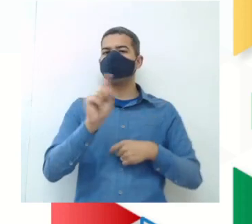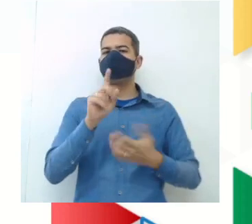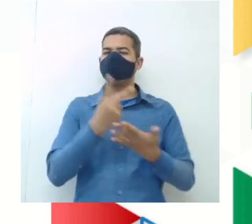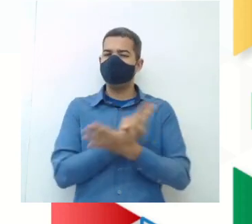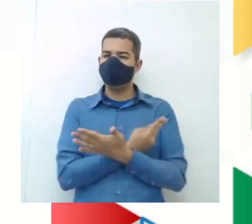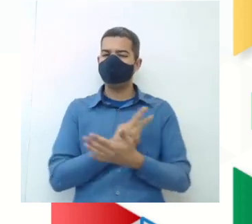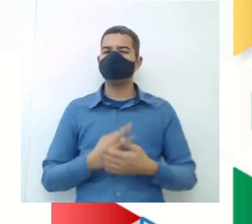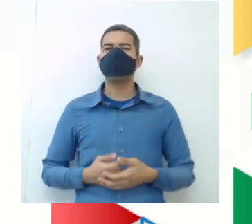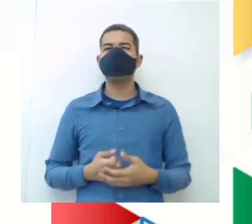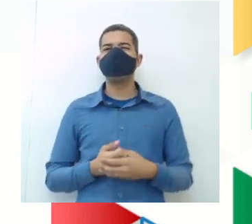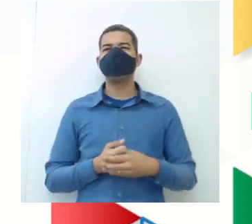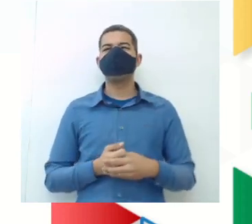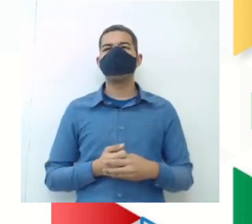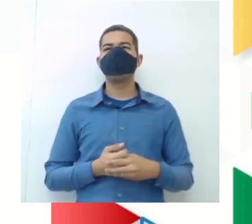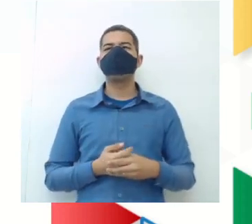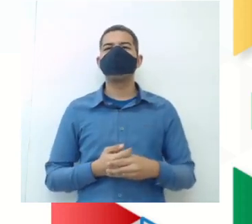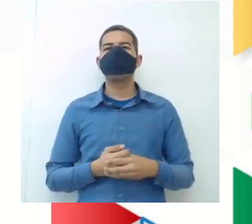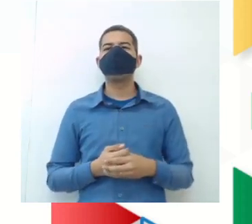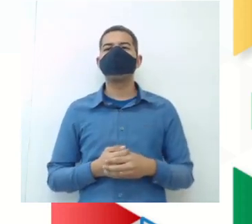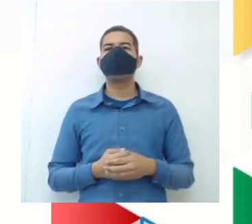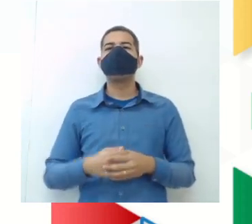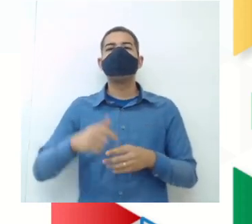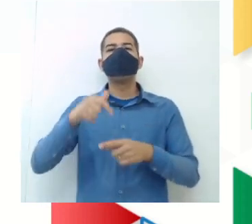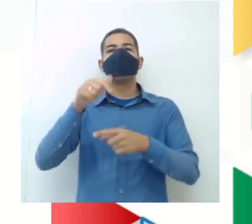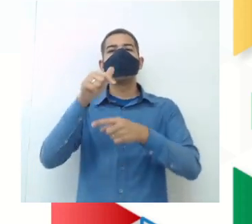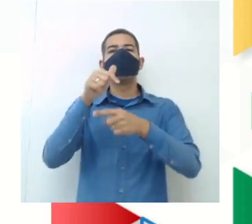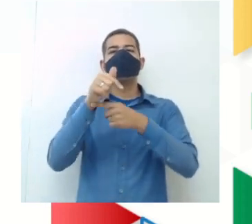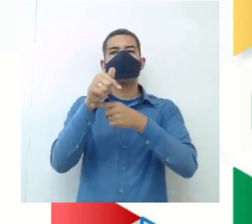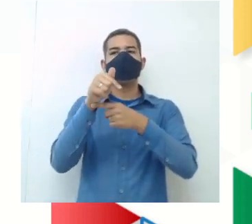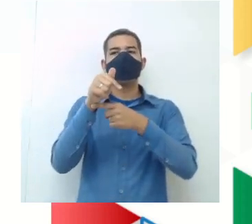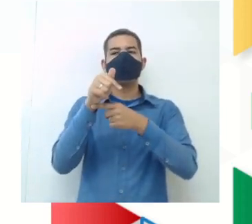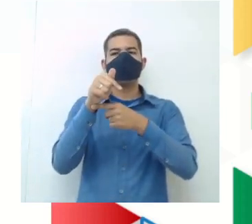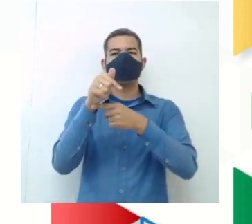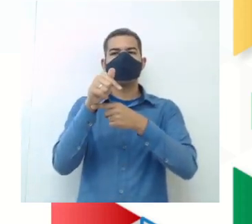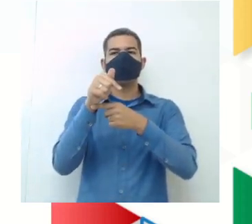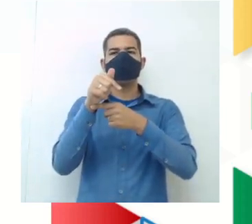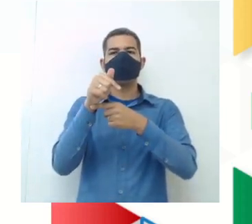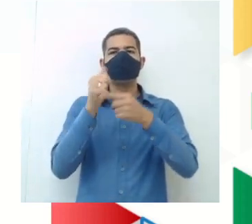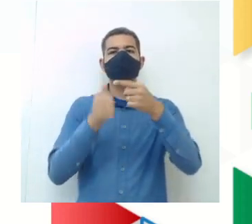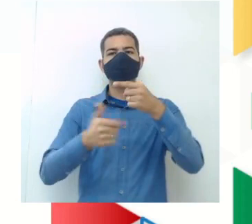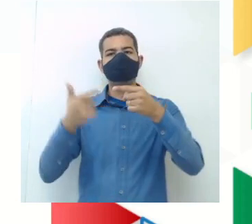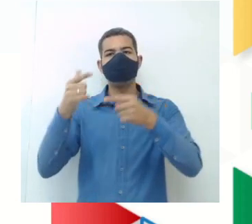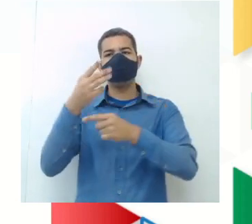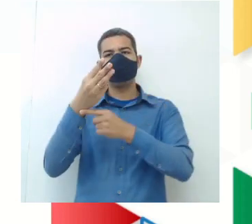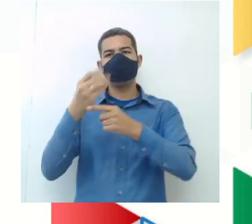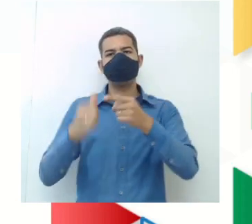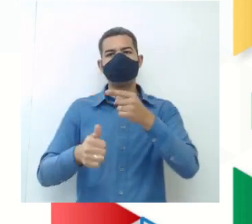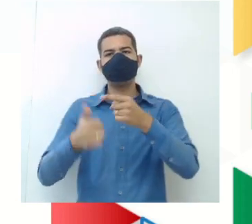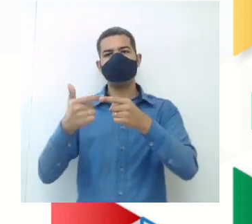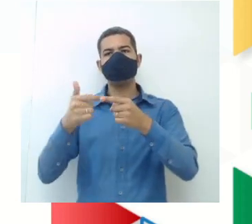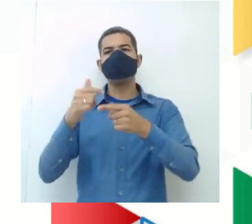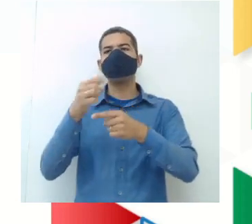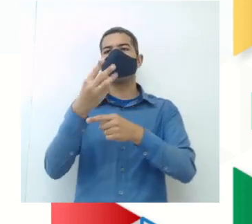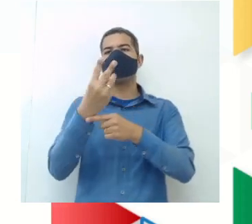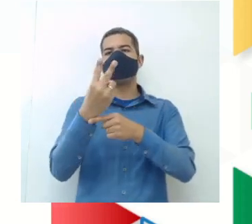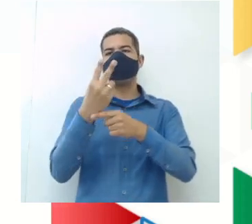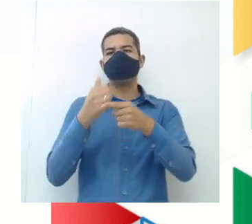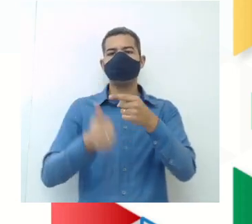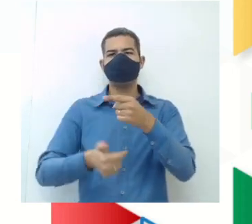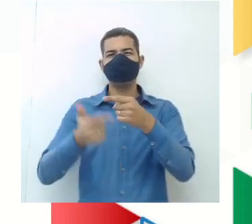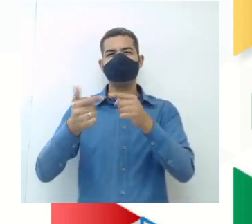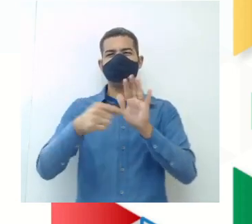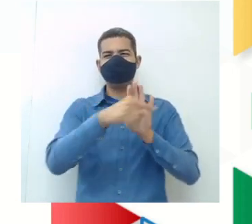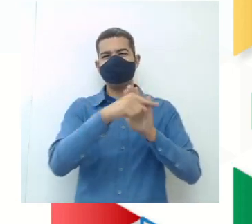ó. 7 sobre 12, menos 3 sobre 12, mais 2 sobre 12, ok? Então,